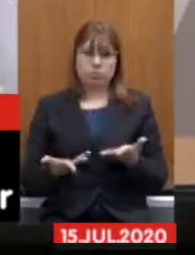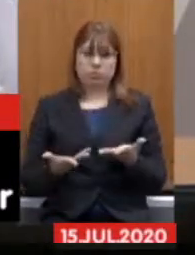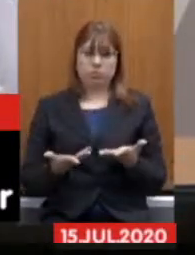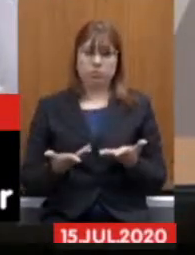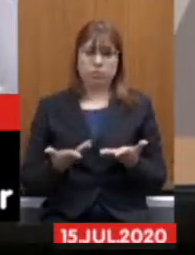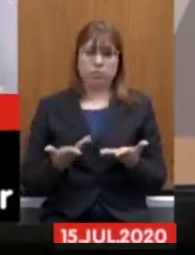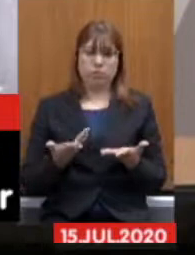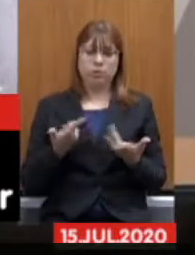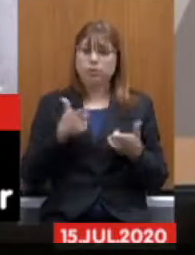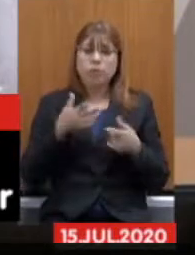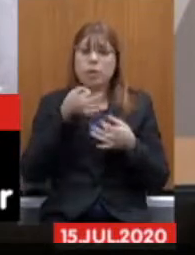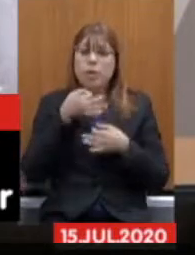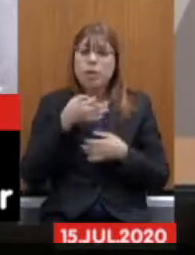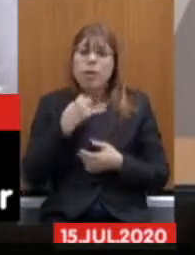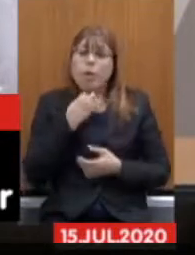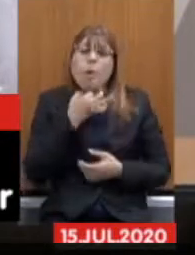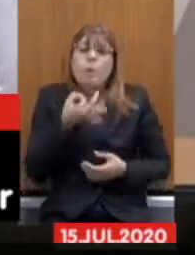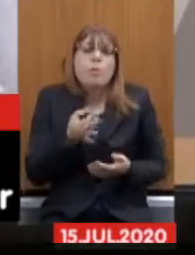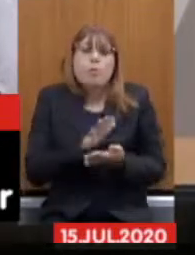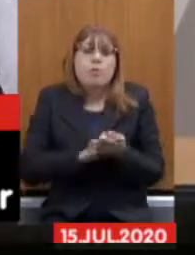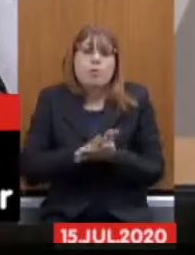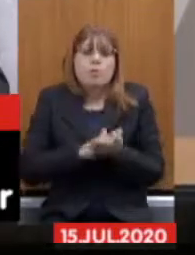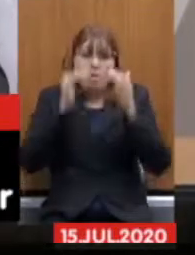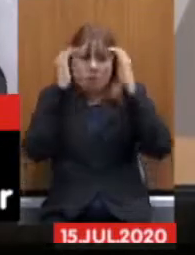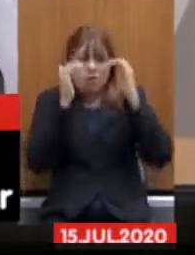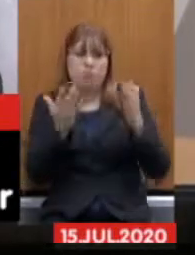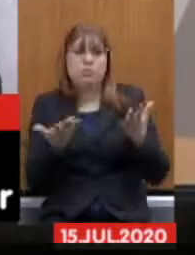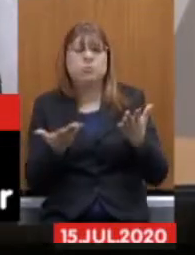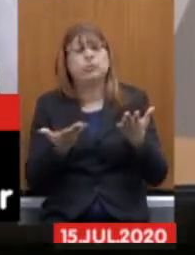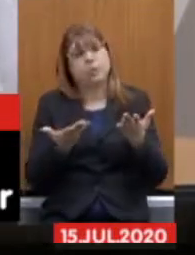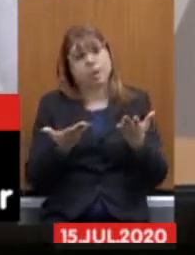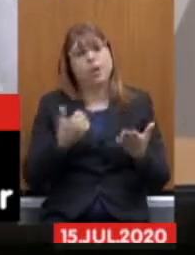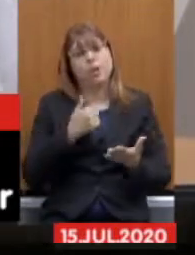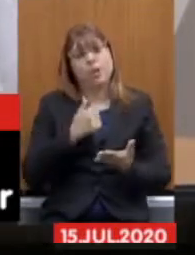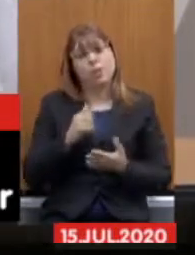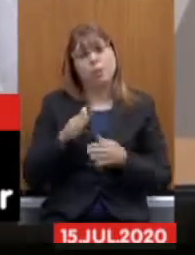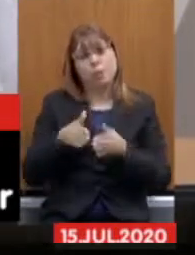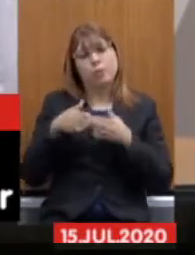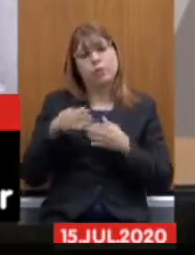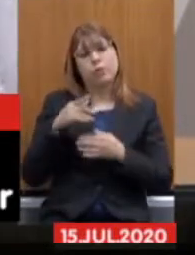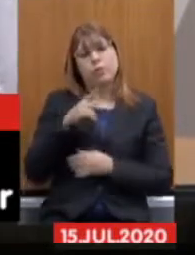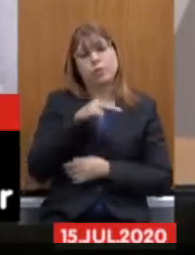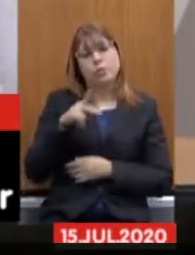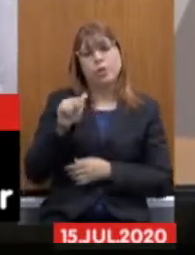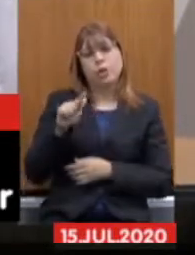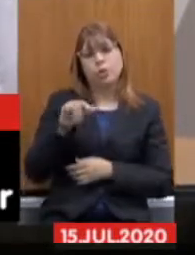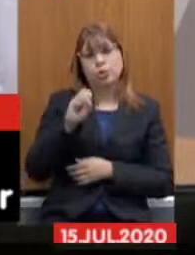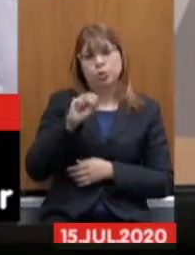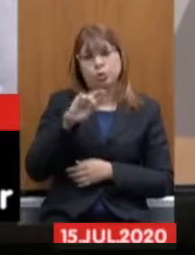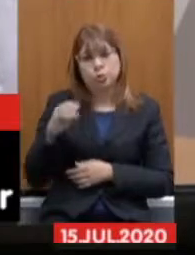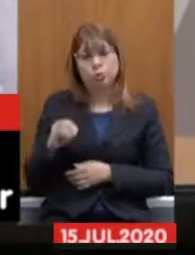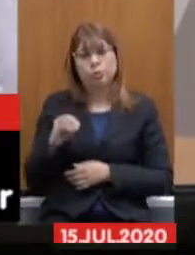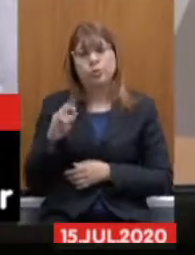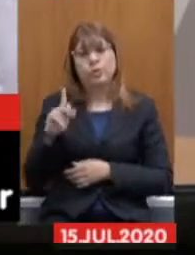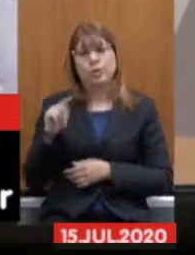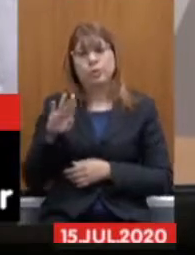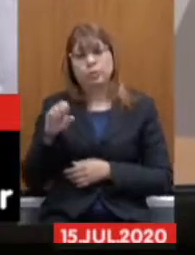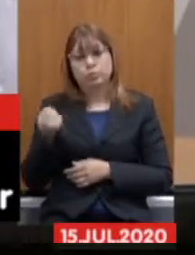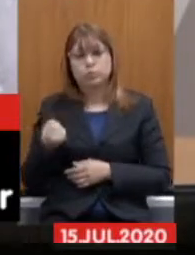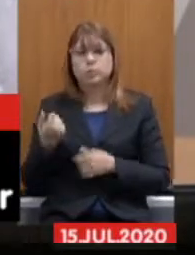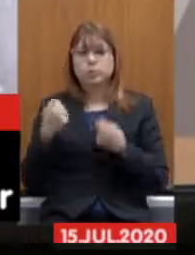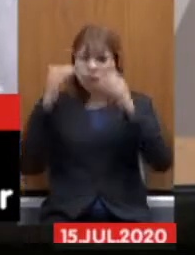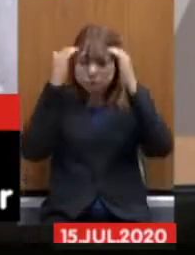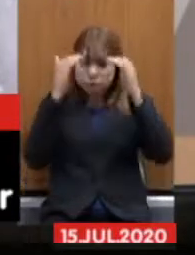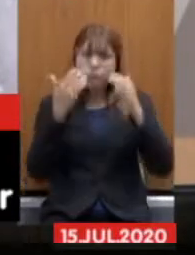a quase zero senhor presidente agostinho patrus ouça outros deputados os aqueles que desejam exercer